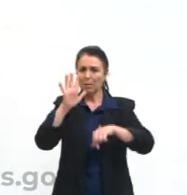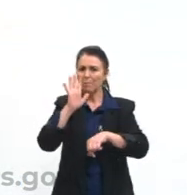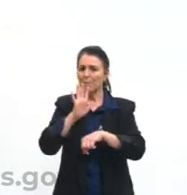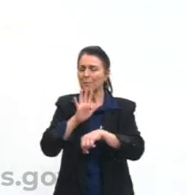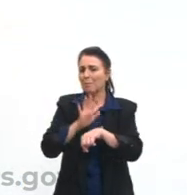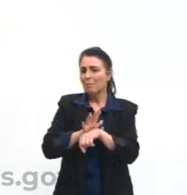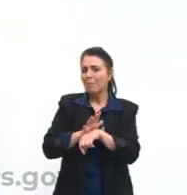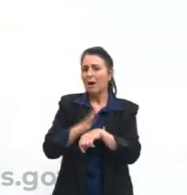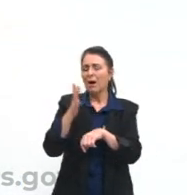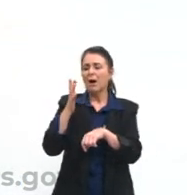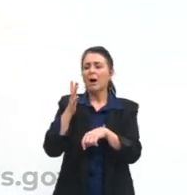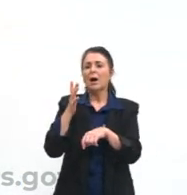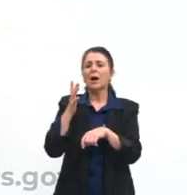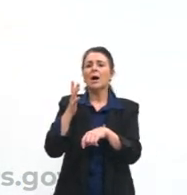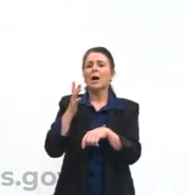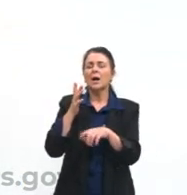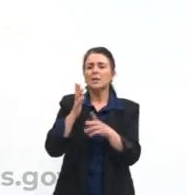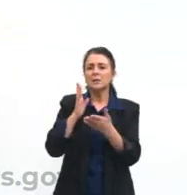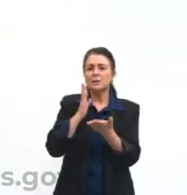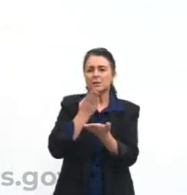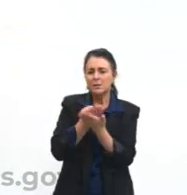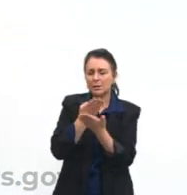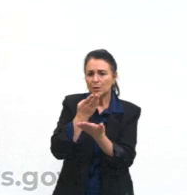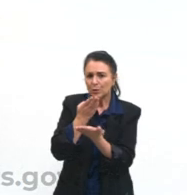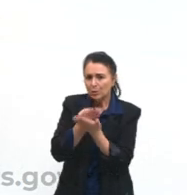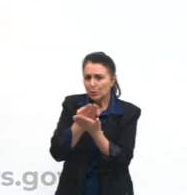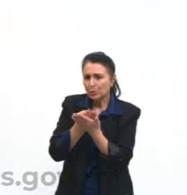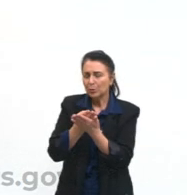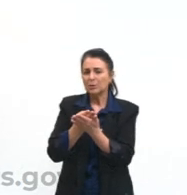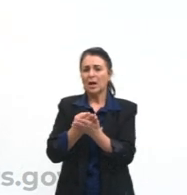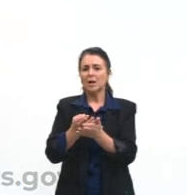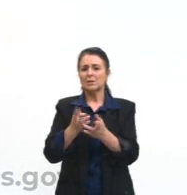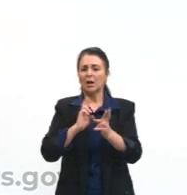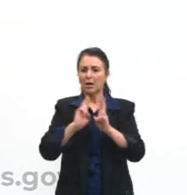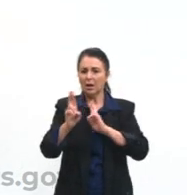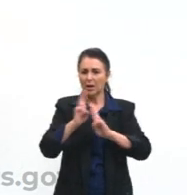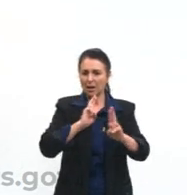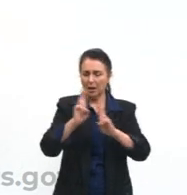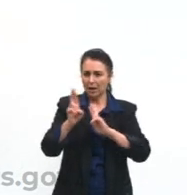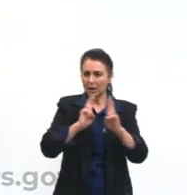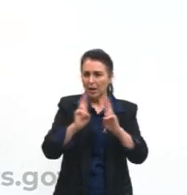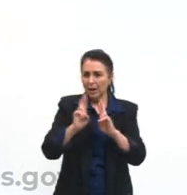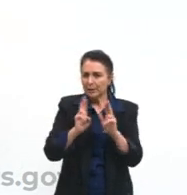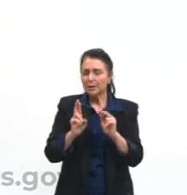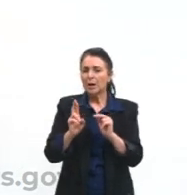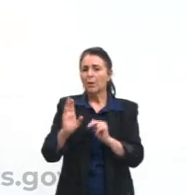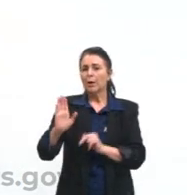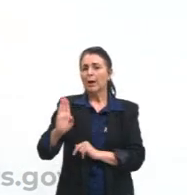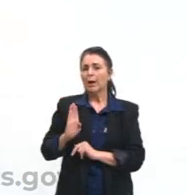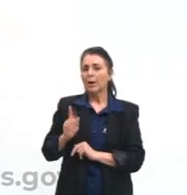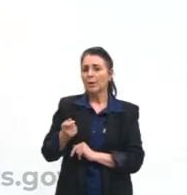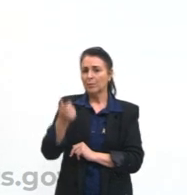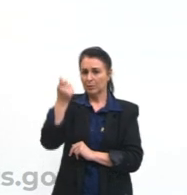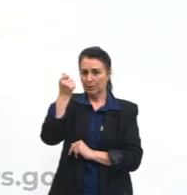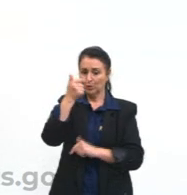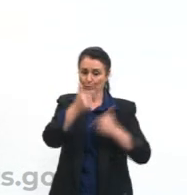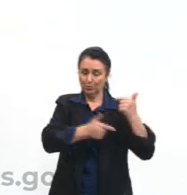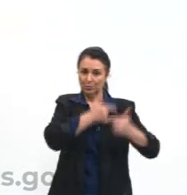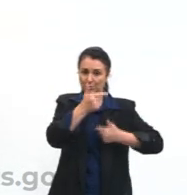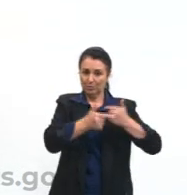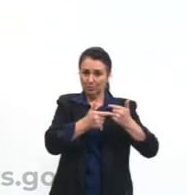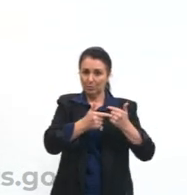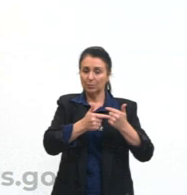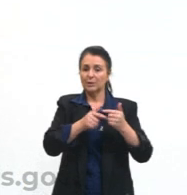mais que mais escuto com mais afinco essa relação né burguesa empregado é a corrente do Marxismo que a gente também vai estudar